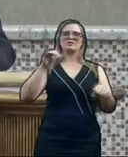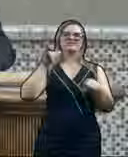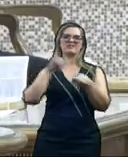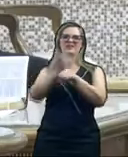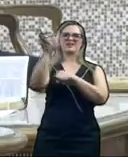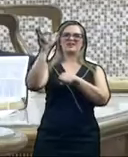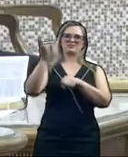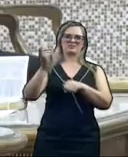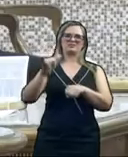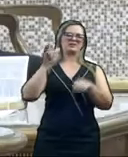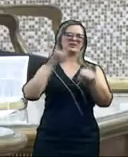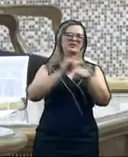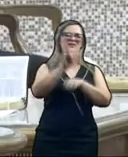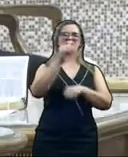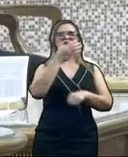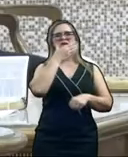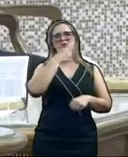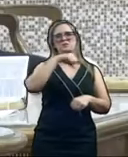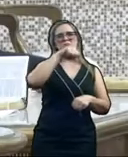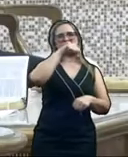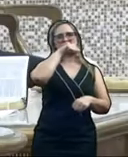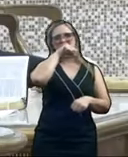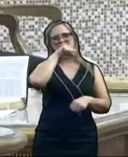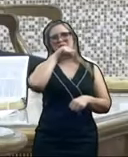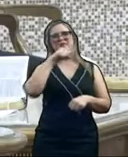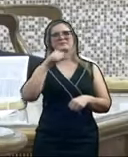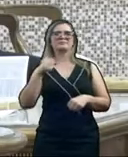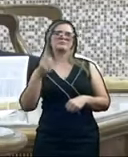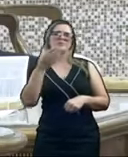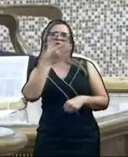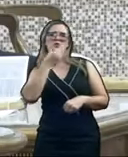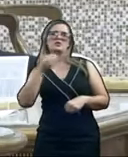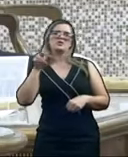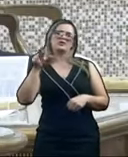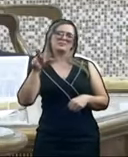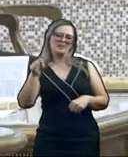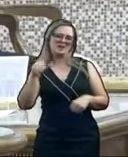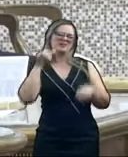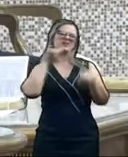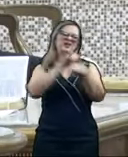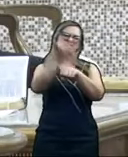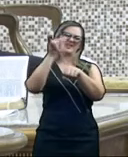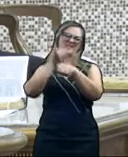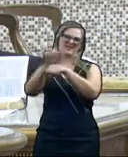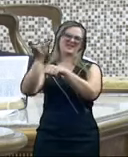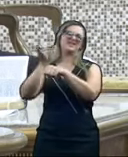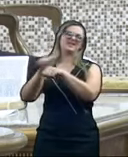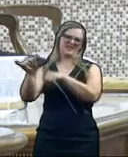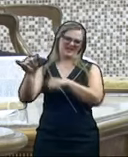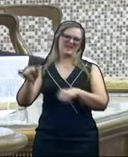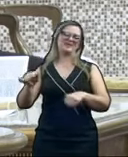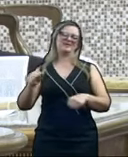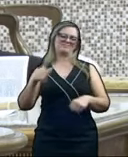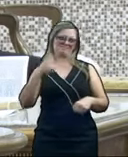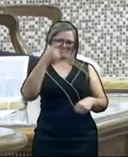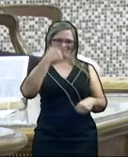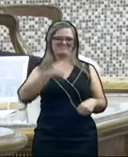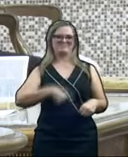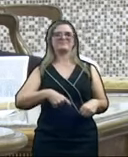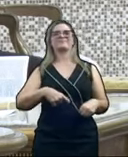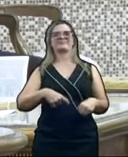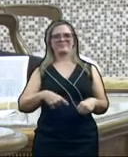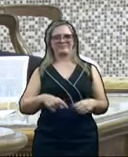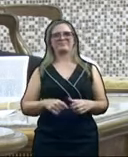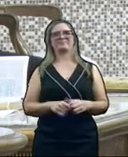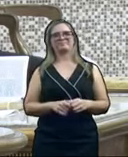Jacó que fui lá para o meu tio e trabalhei lá muito fui enganado enganei Olá eu sou já coque